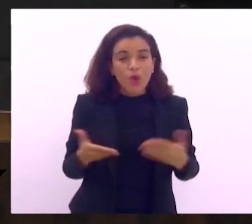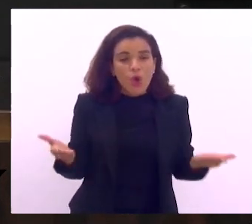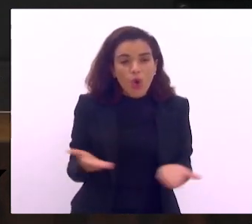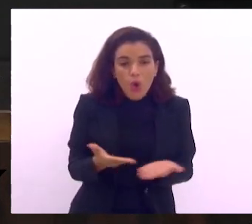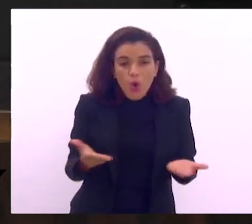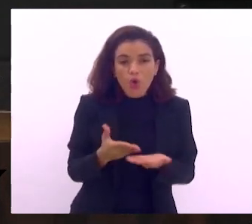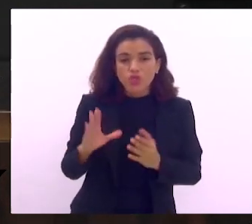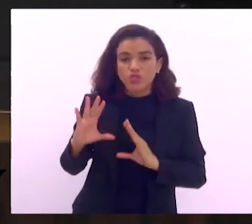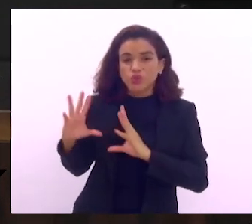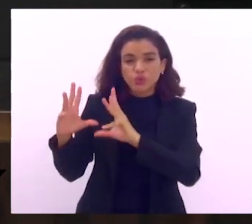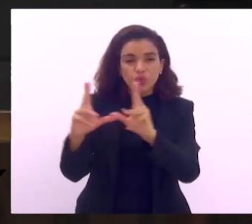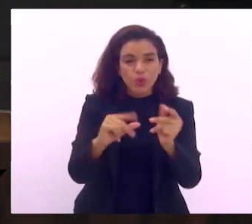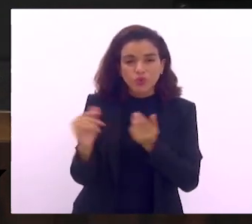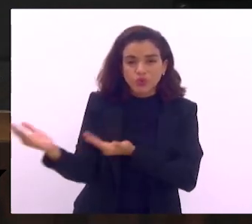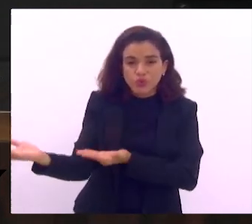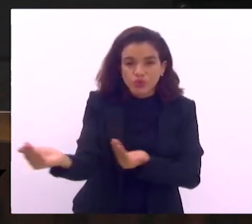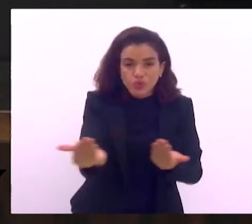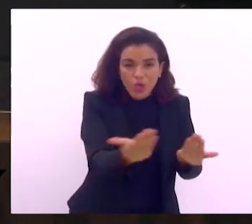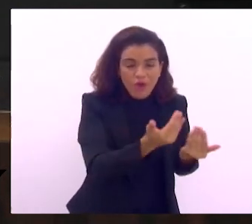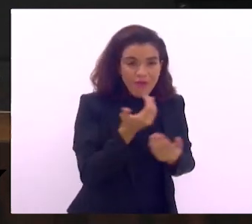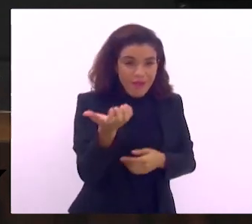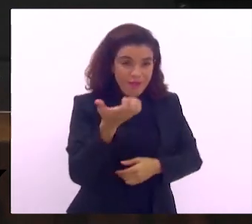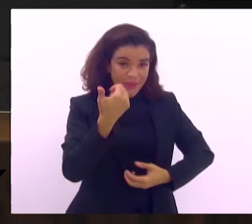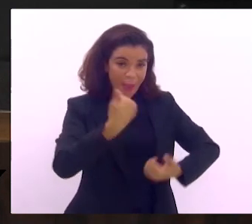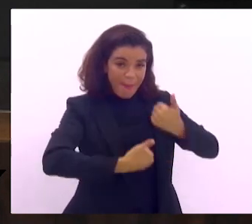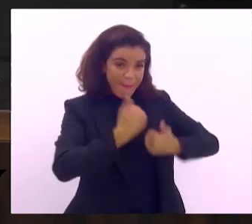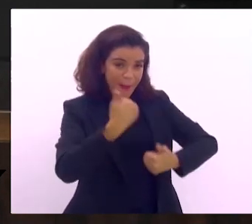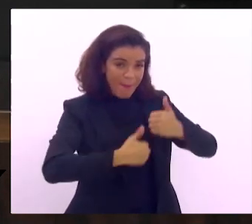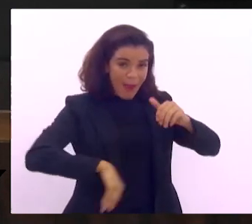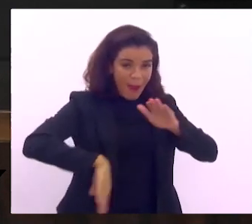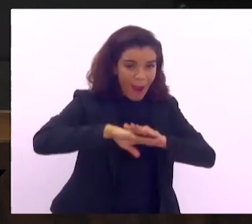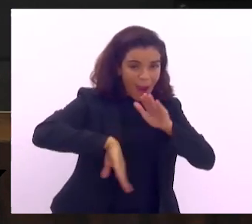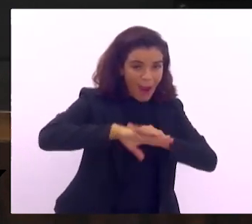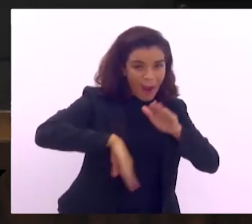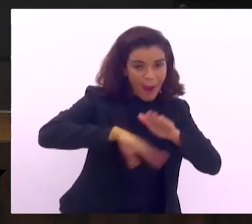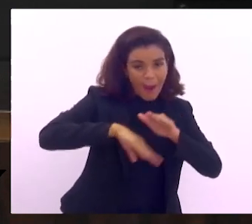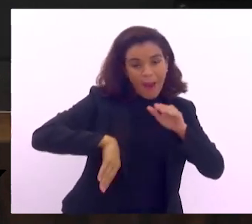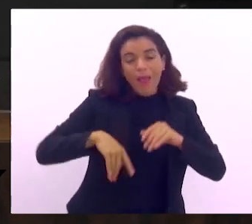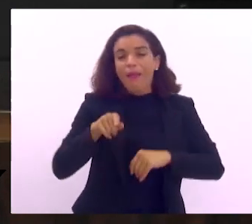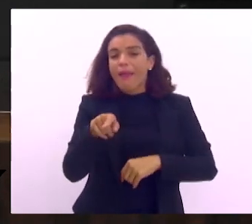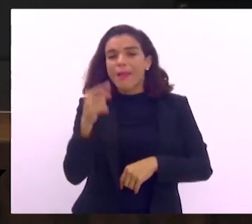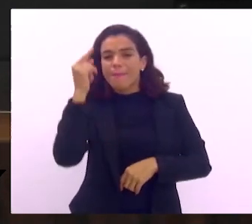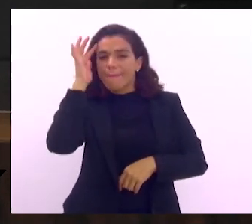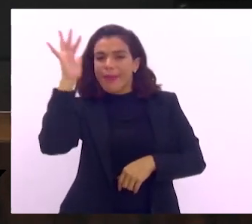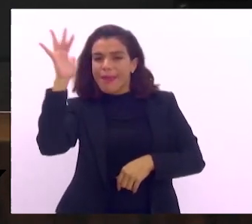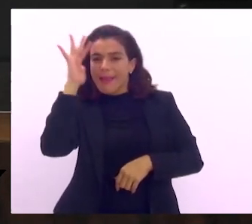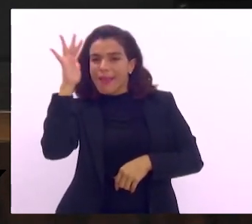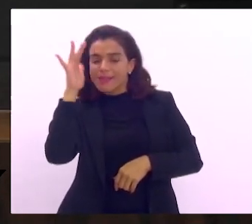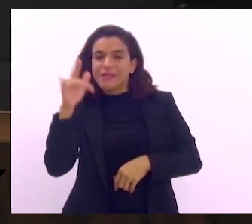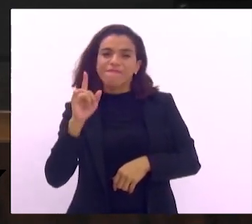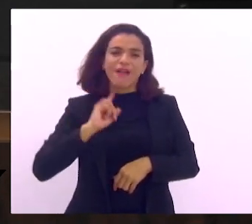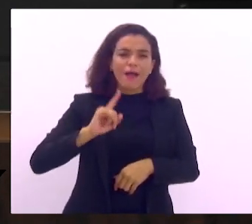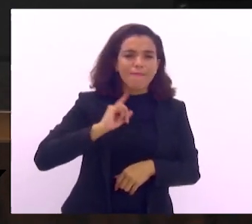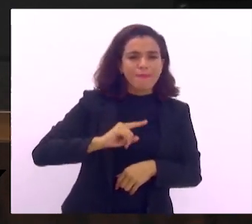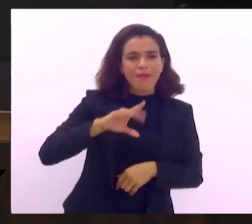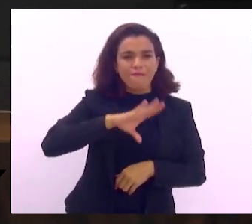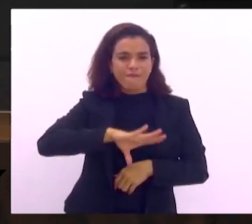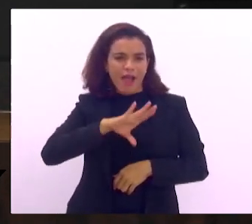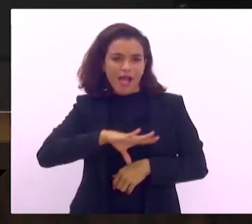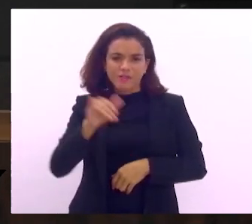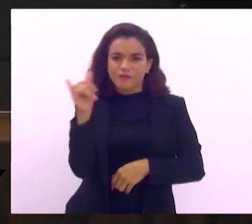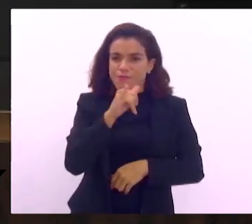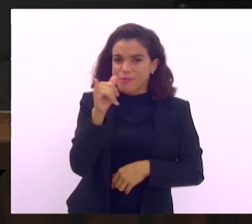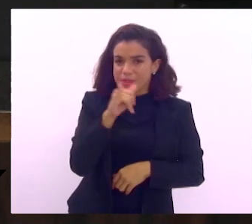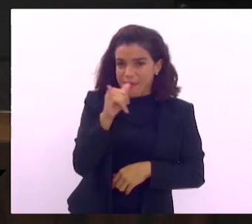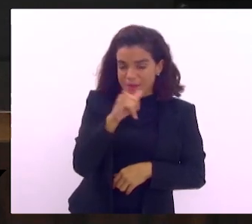um jovem, quando ele quer ser um jogador de futebol, Rafael, ele sonha em ir para o Flamengo, jogar no Vasco, no